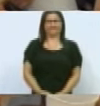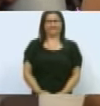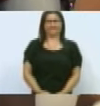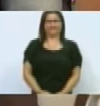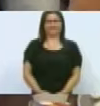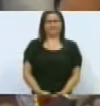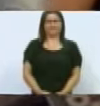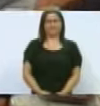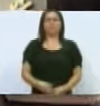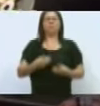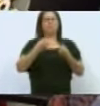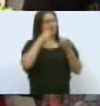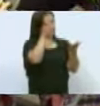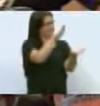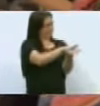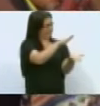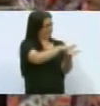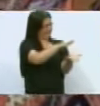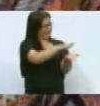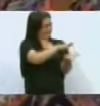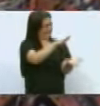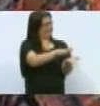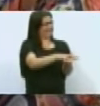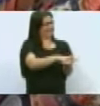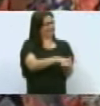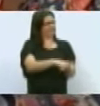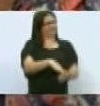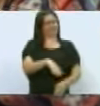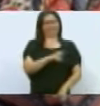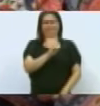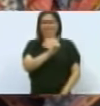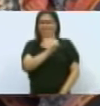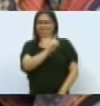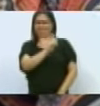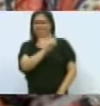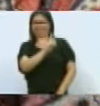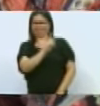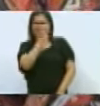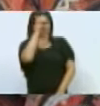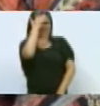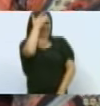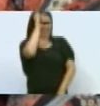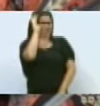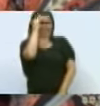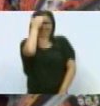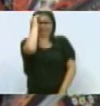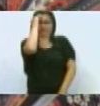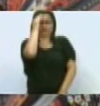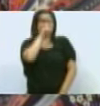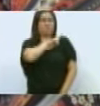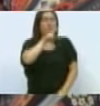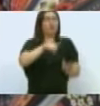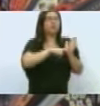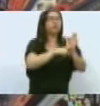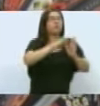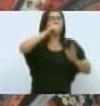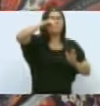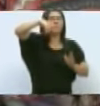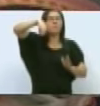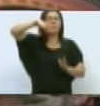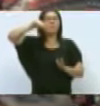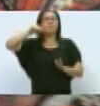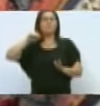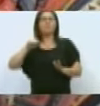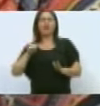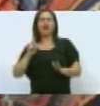Muito bem. É, não. Não sou boa nas Libras. Conta pra mim o nome da senhora. Marluce.